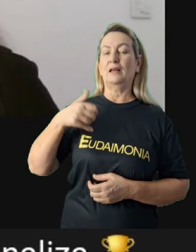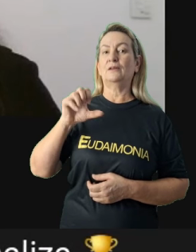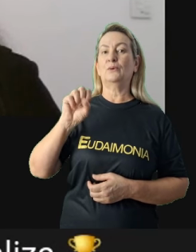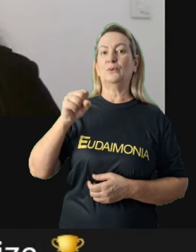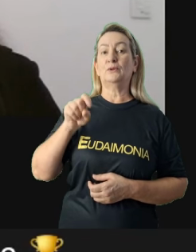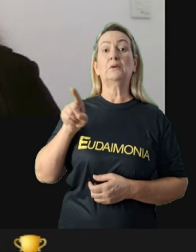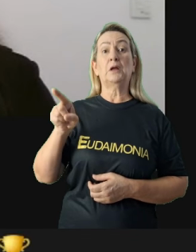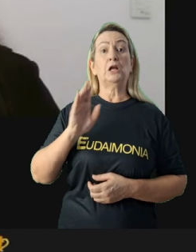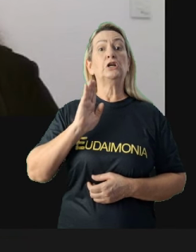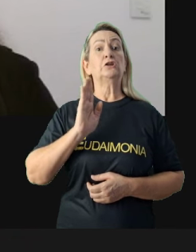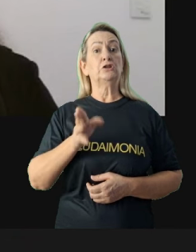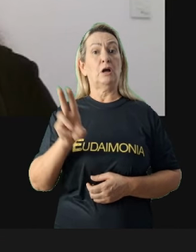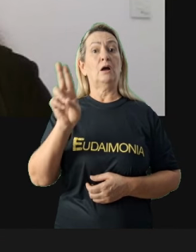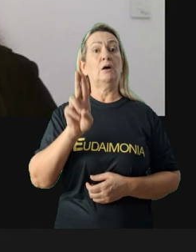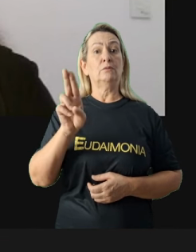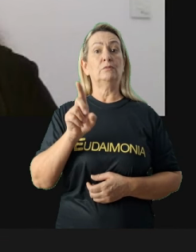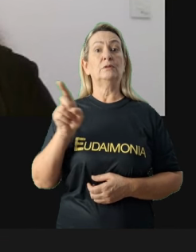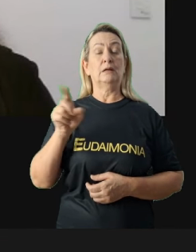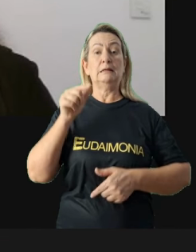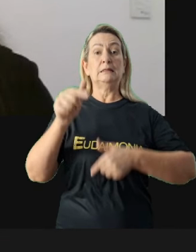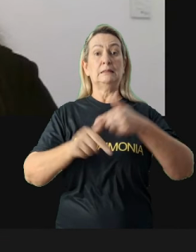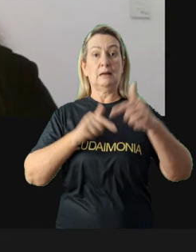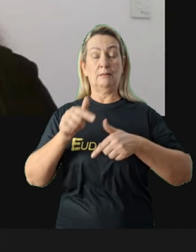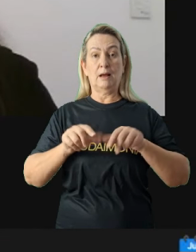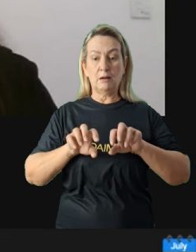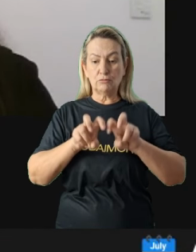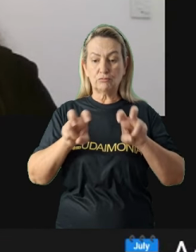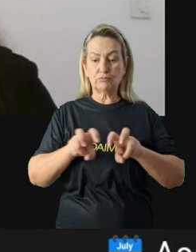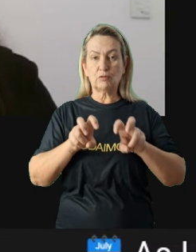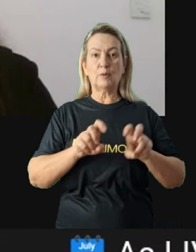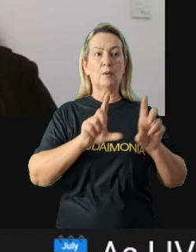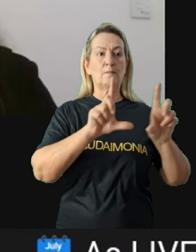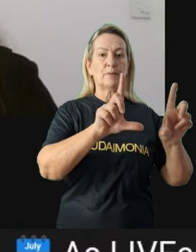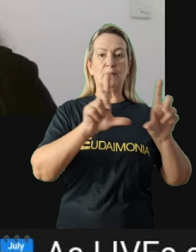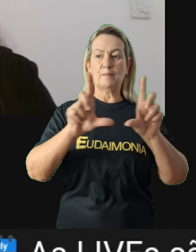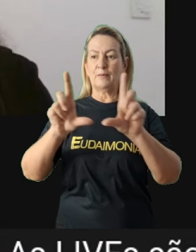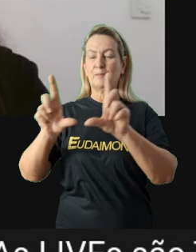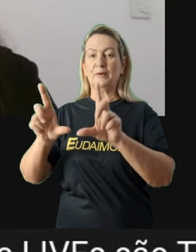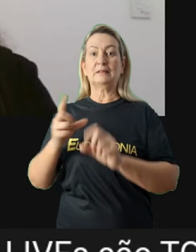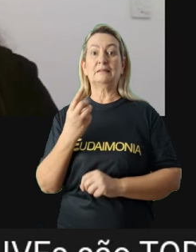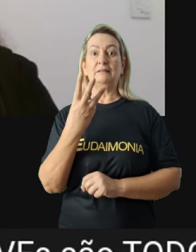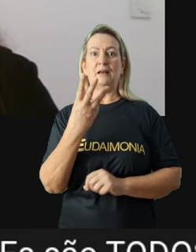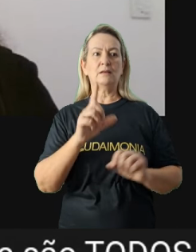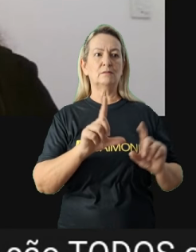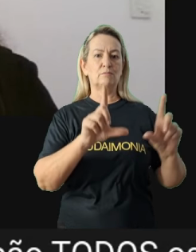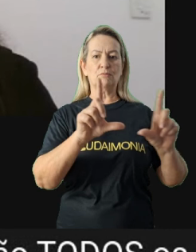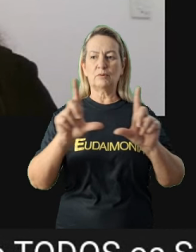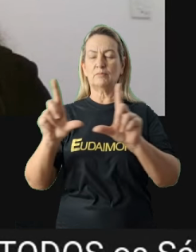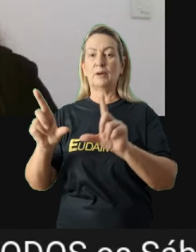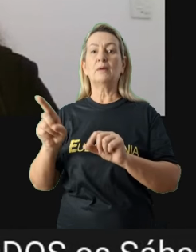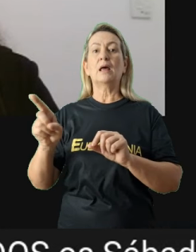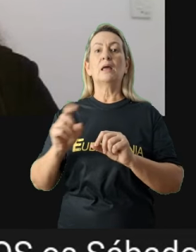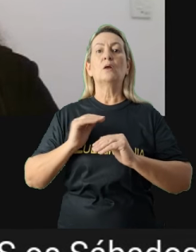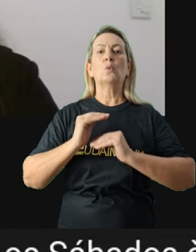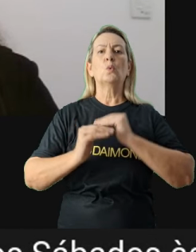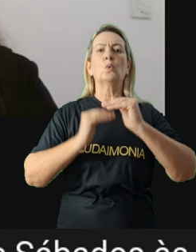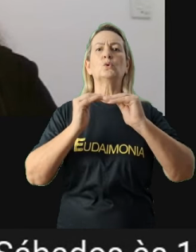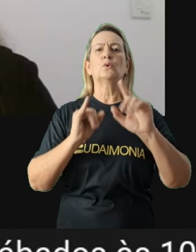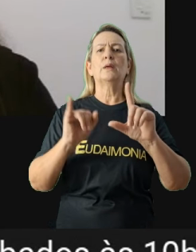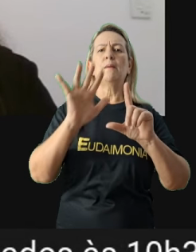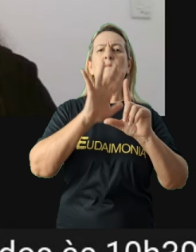velho aqui, ele tem 8 anos, né? Ele já utiliza. Eu já boto ele para trabalhar com 3 telas de computadores, né? E ele utilizando